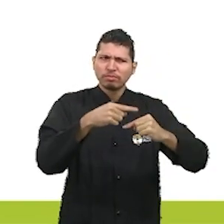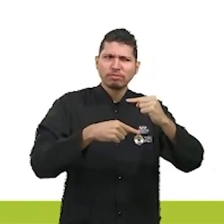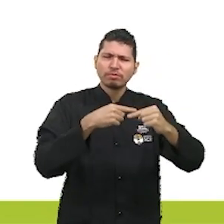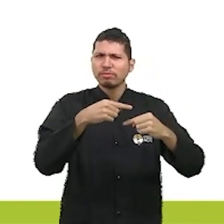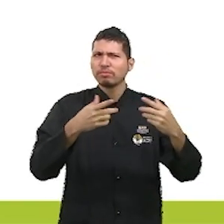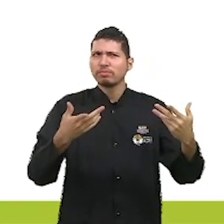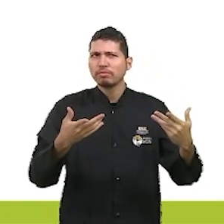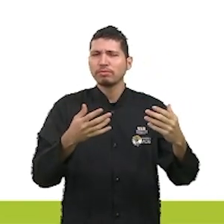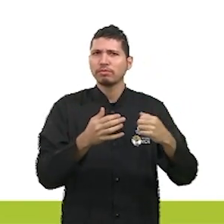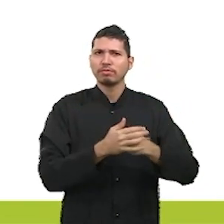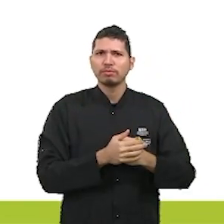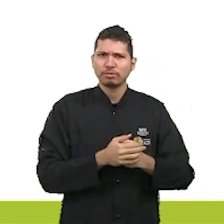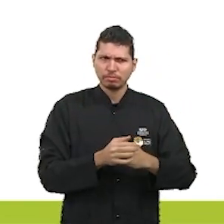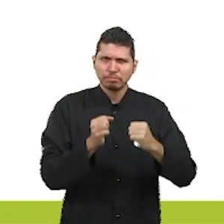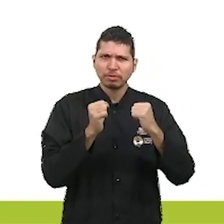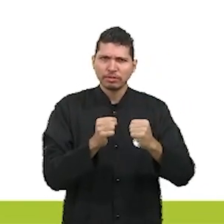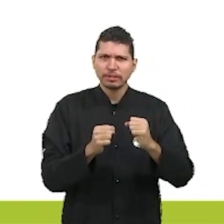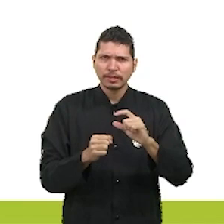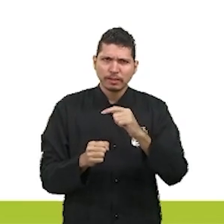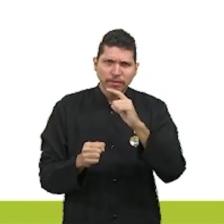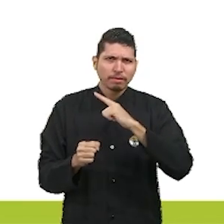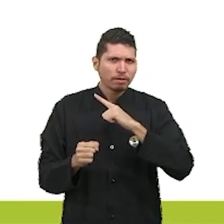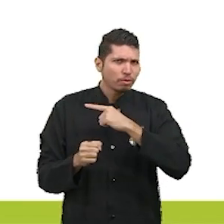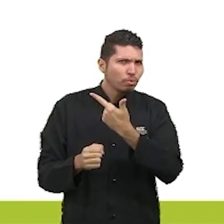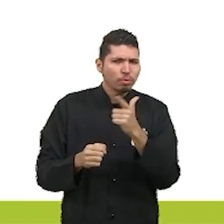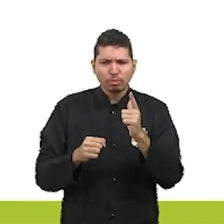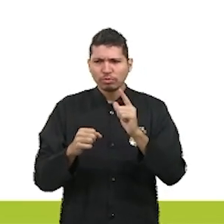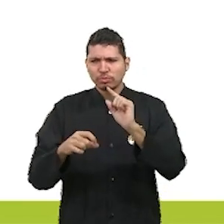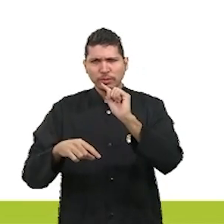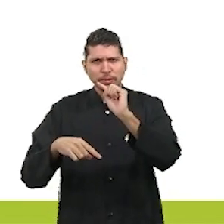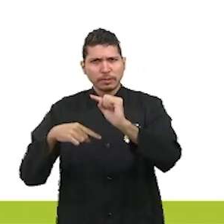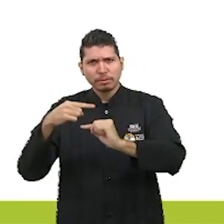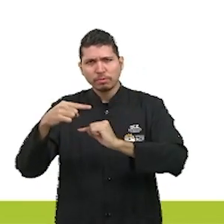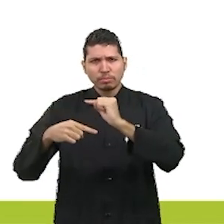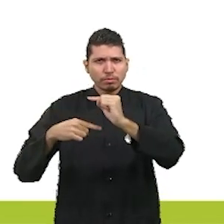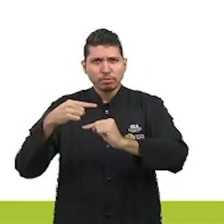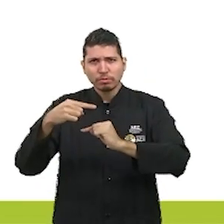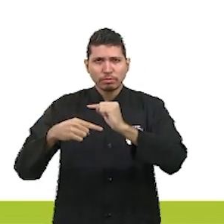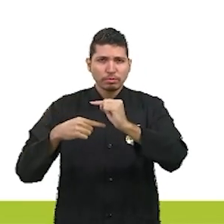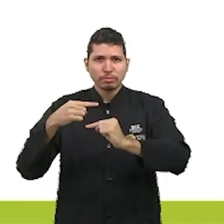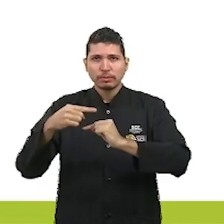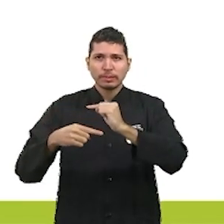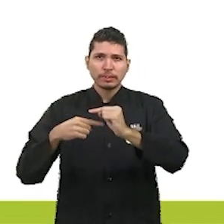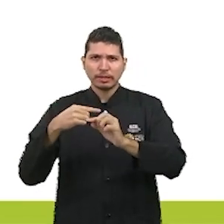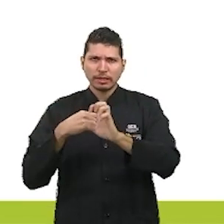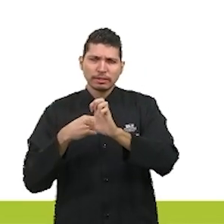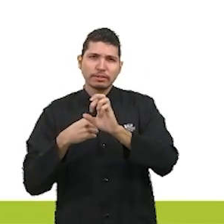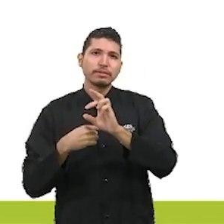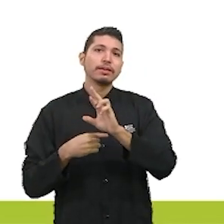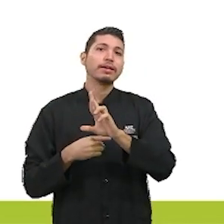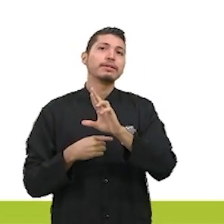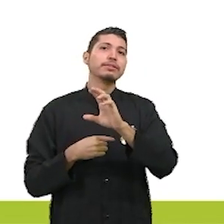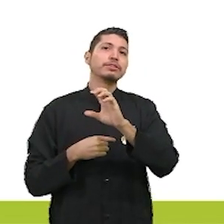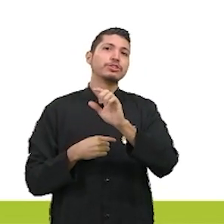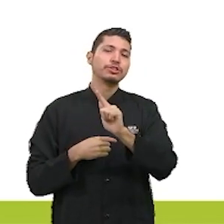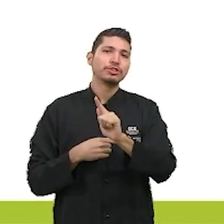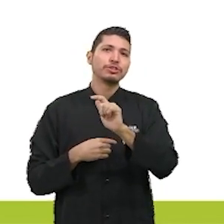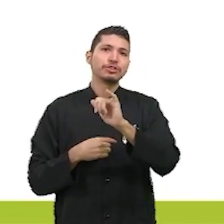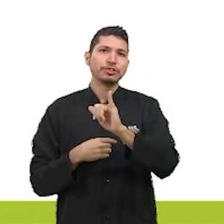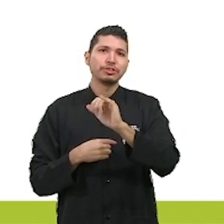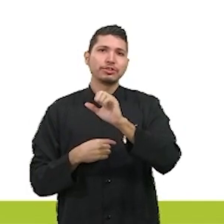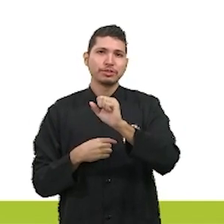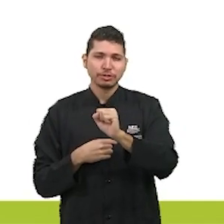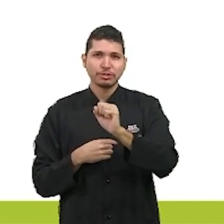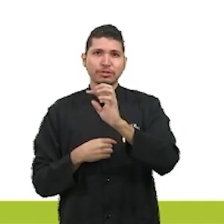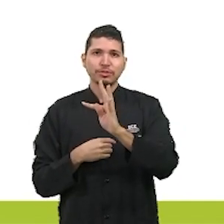outros resistores? Posso, mas em um gerador também eu tenho uma resistência interna. Outra observação